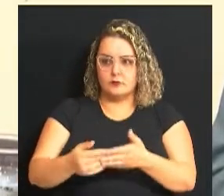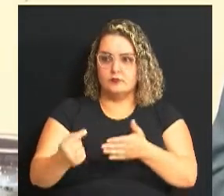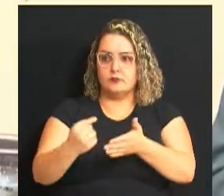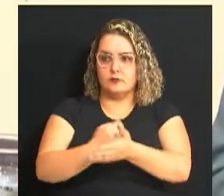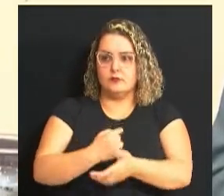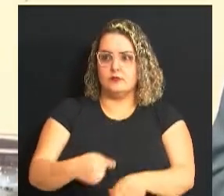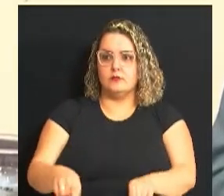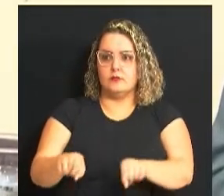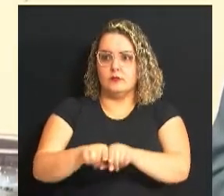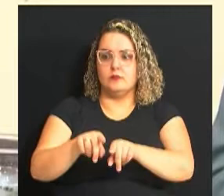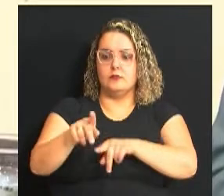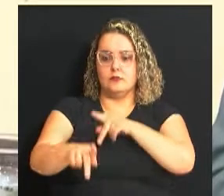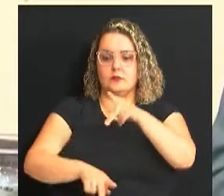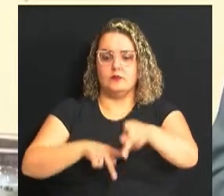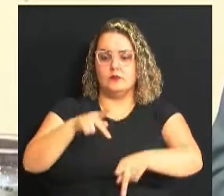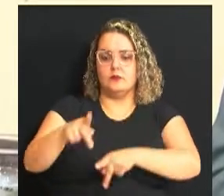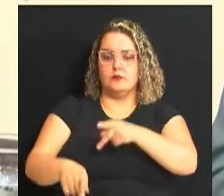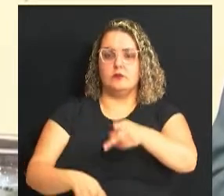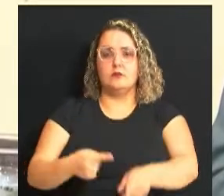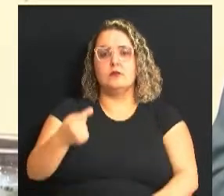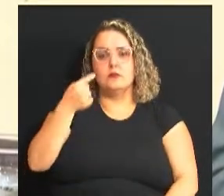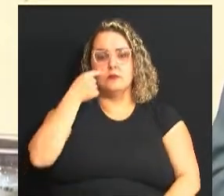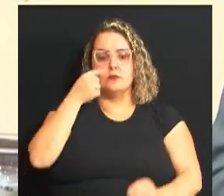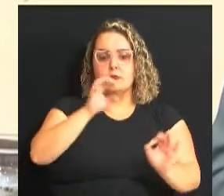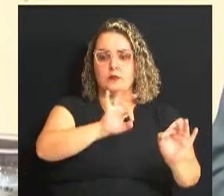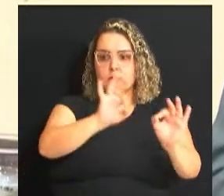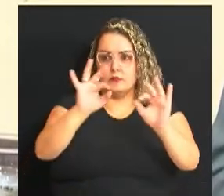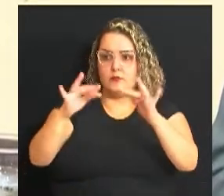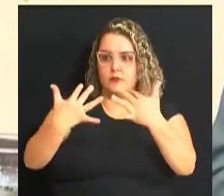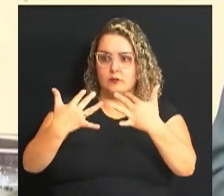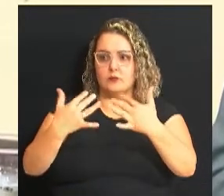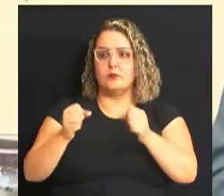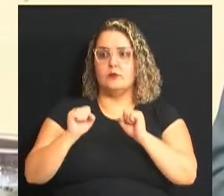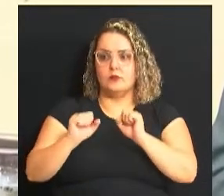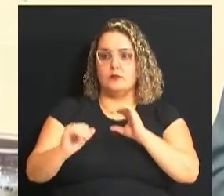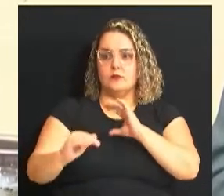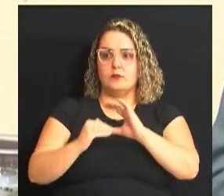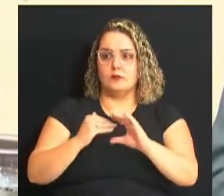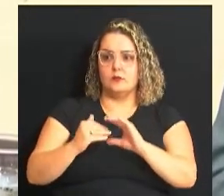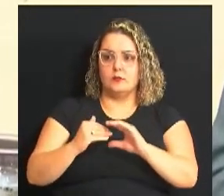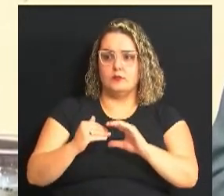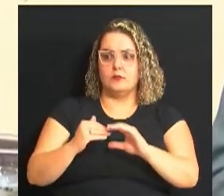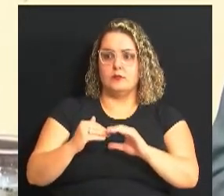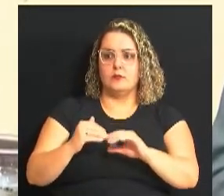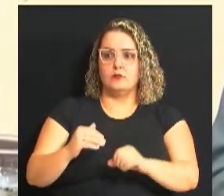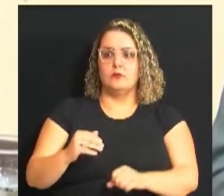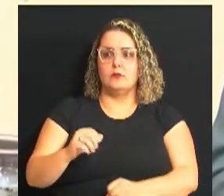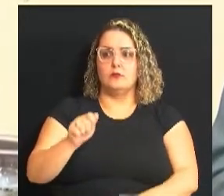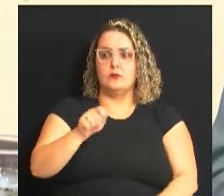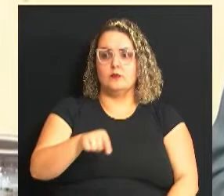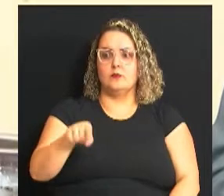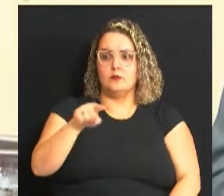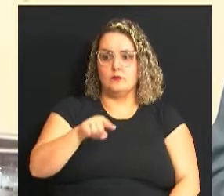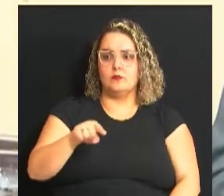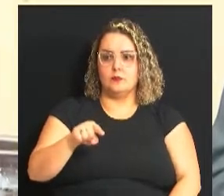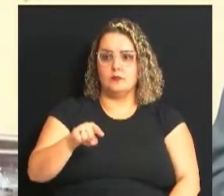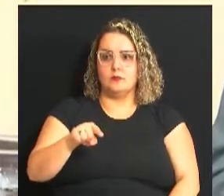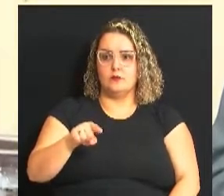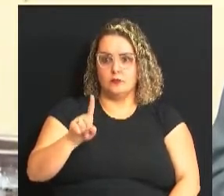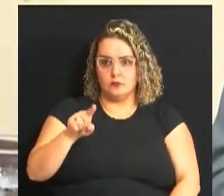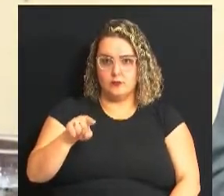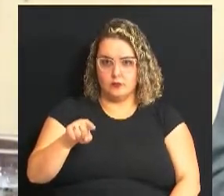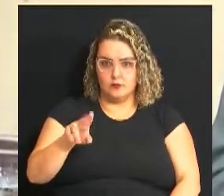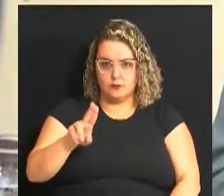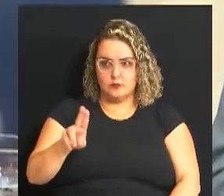ao público que está nos assistindo, você pode mandar através do e-mail da Câmara Municipal ou é do e-mail, né, que nós vamos